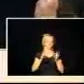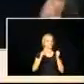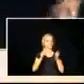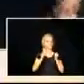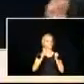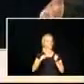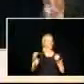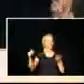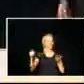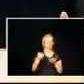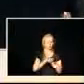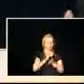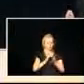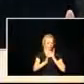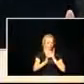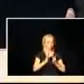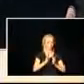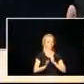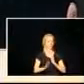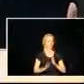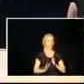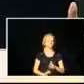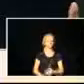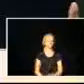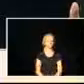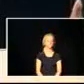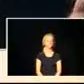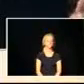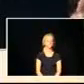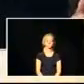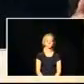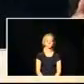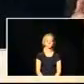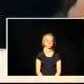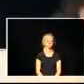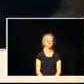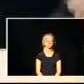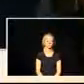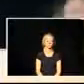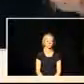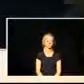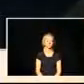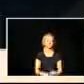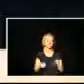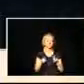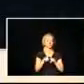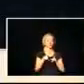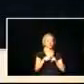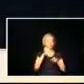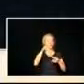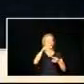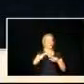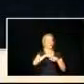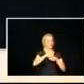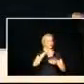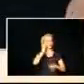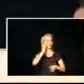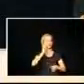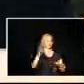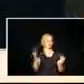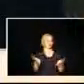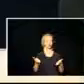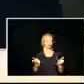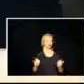que o projeto fosse tramitado e para que fosse votado no dia de hoje. Por